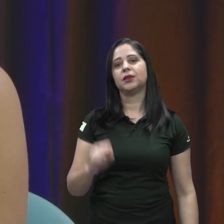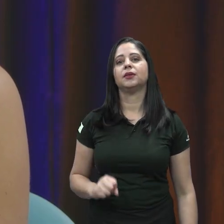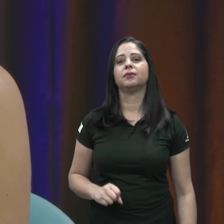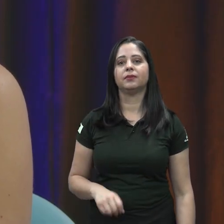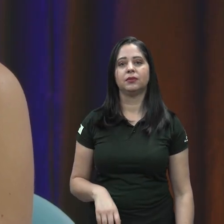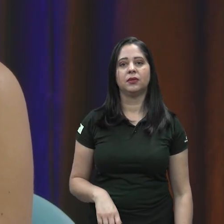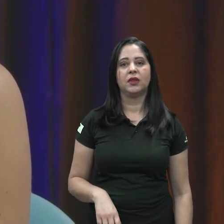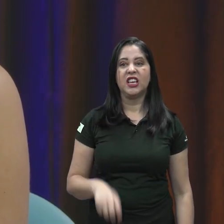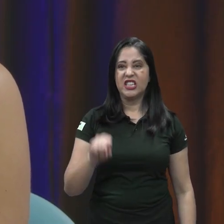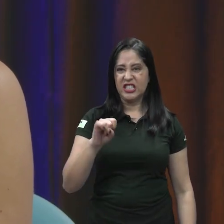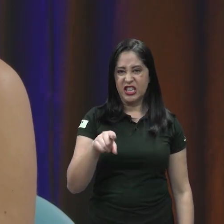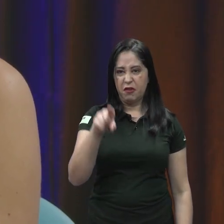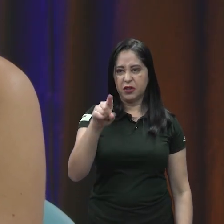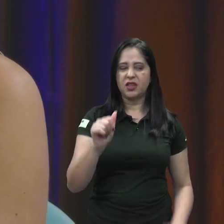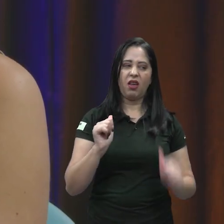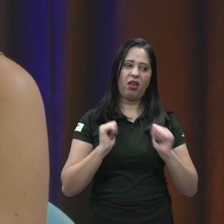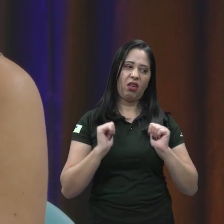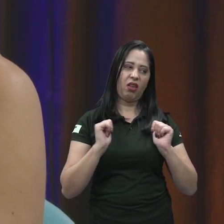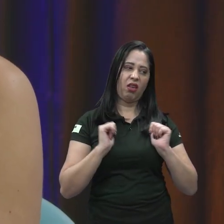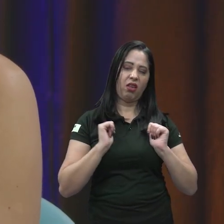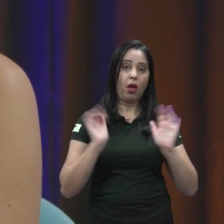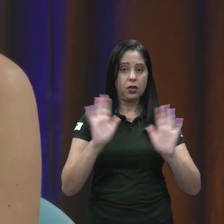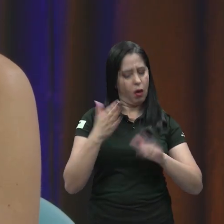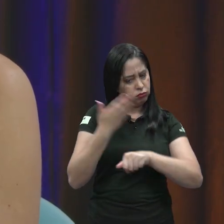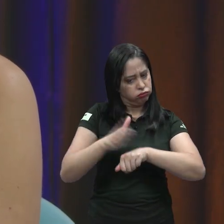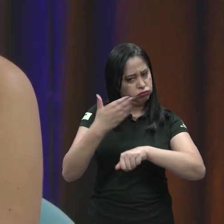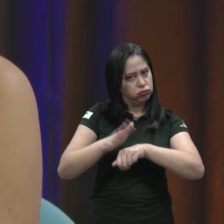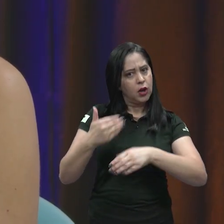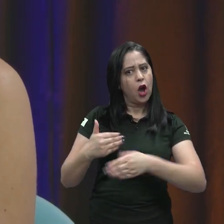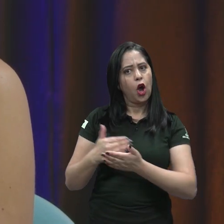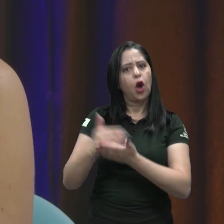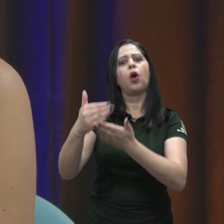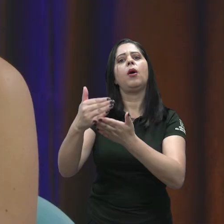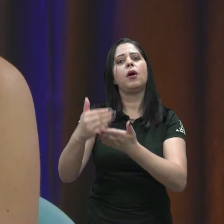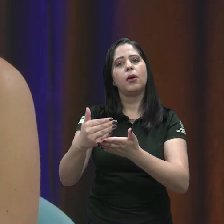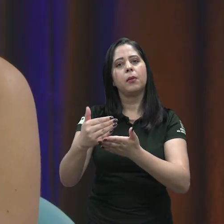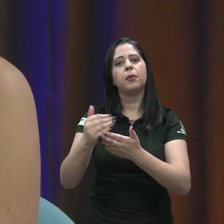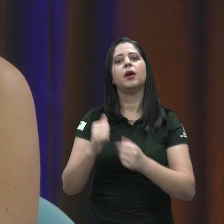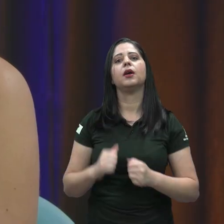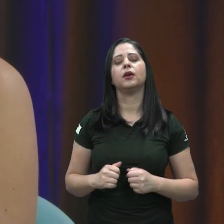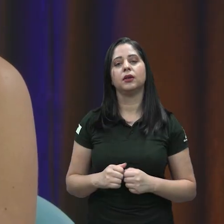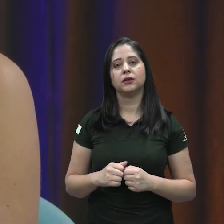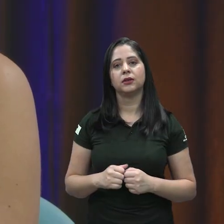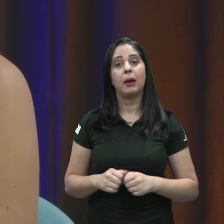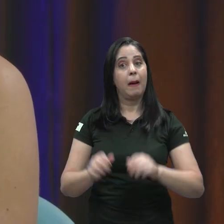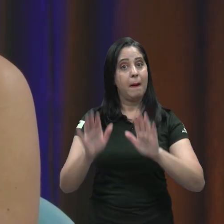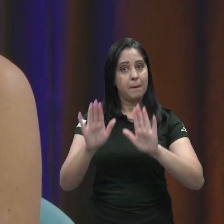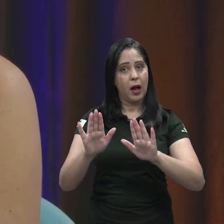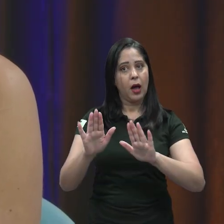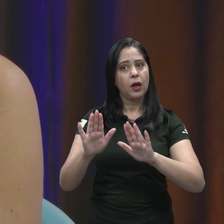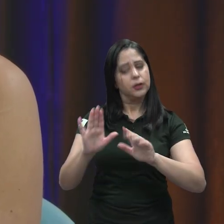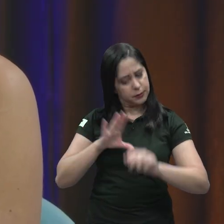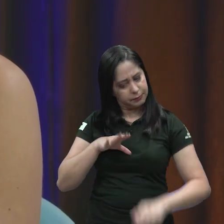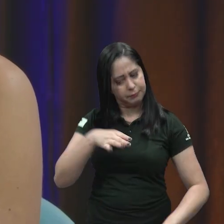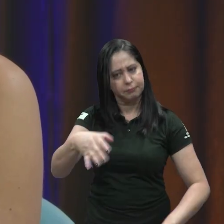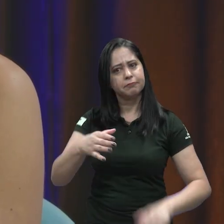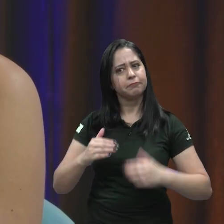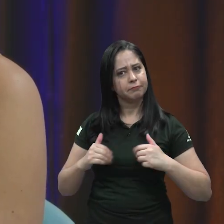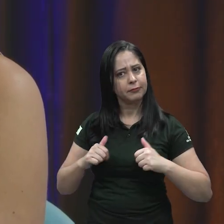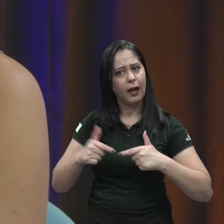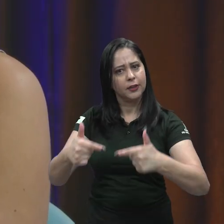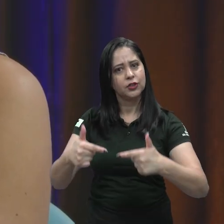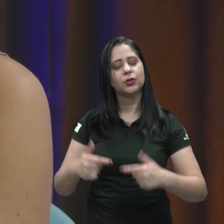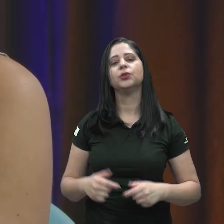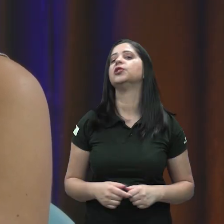Se você está parado, começa a treinar. Exato. Mesmo que você não poste ainda. Começa a treinar, começa a olhar, mas bora dar esse start